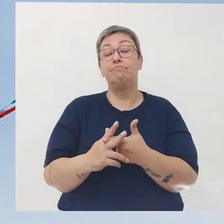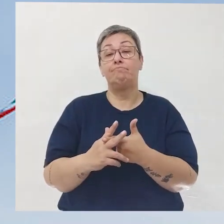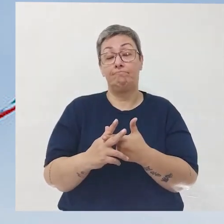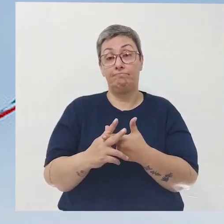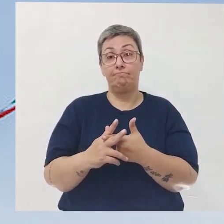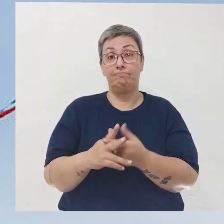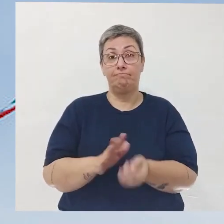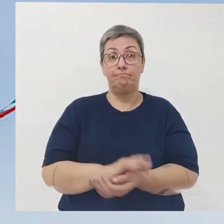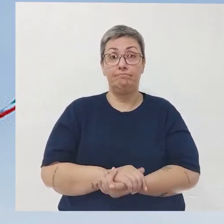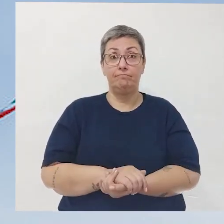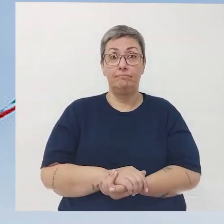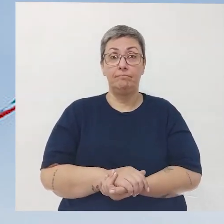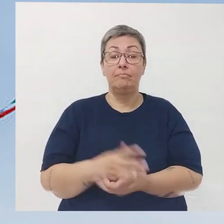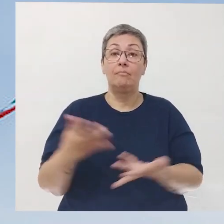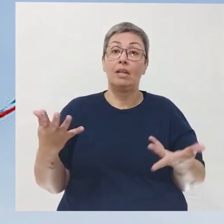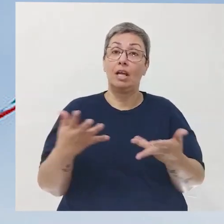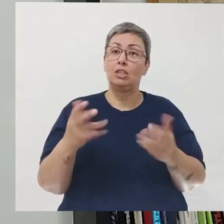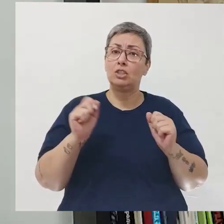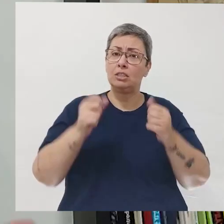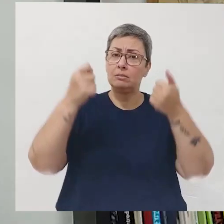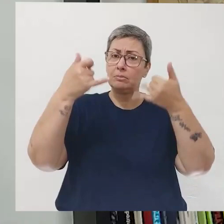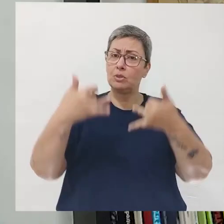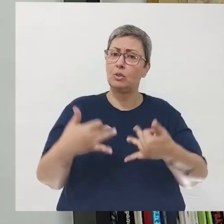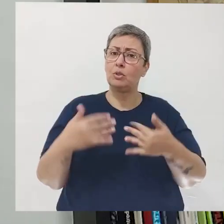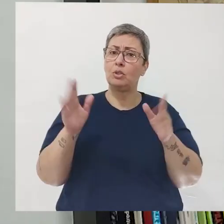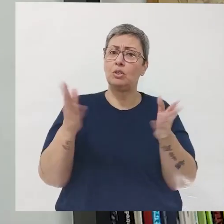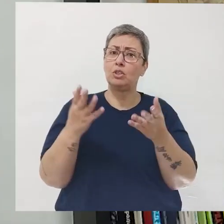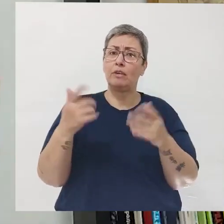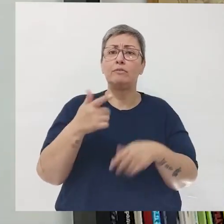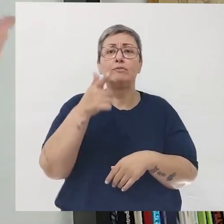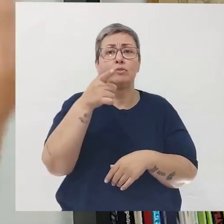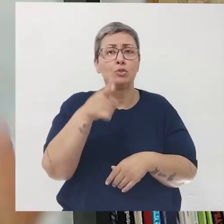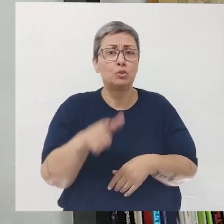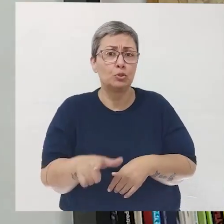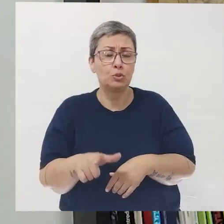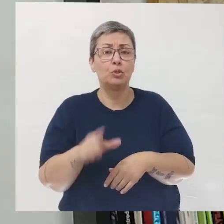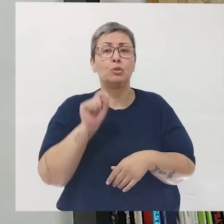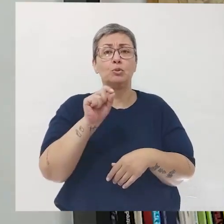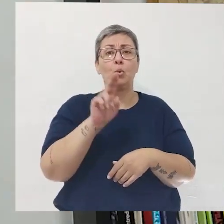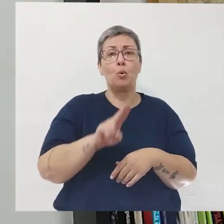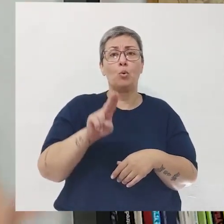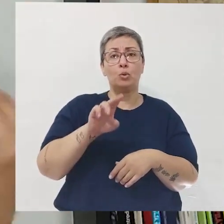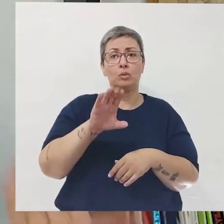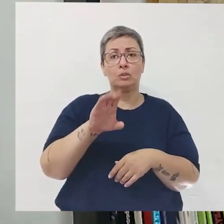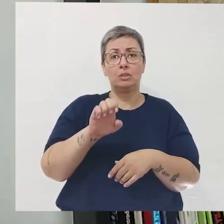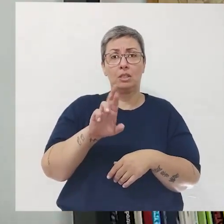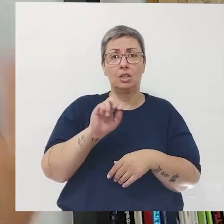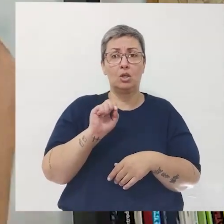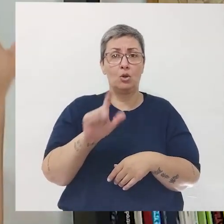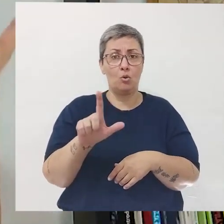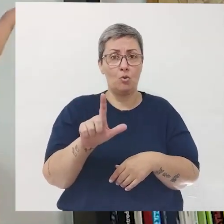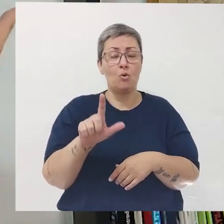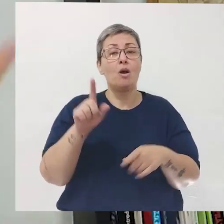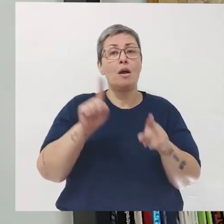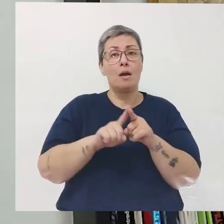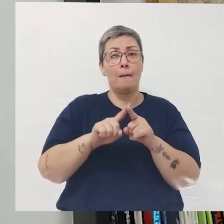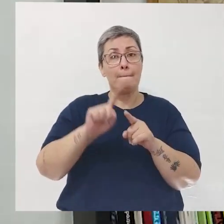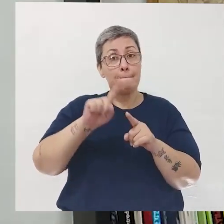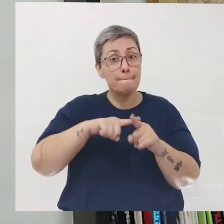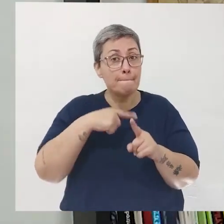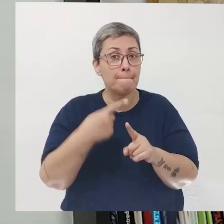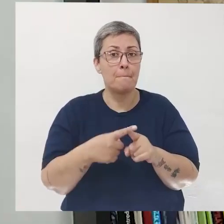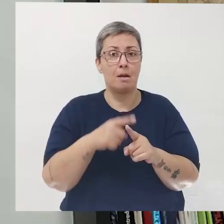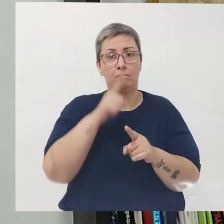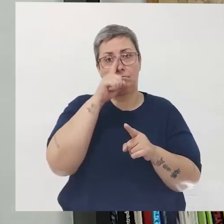sejam realizados os reparos necessários. A gente já falou aqui, a gente vai repetir sobre o uso do cerol, né? Que